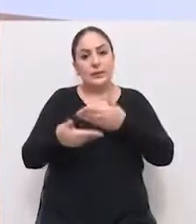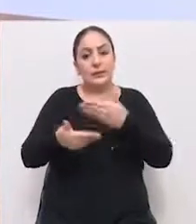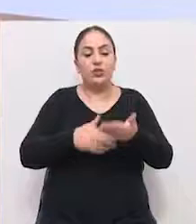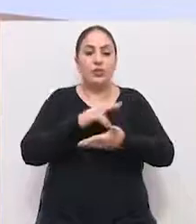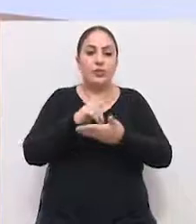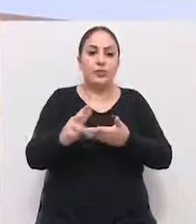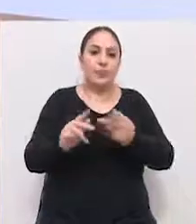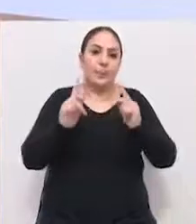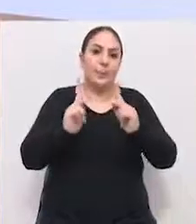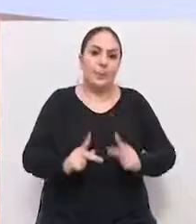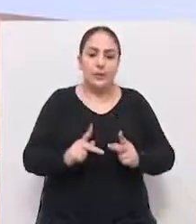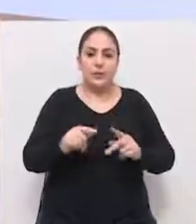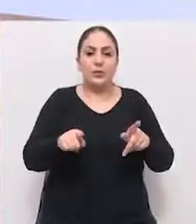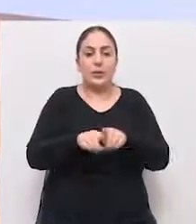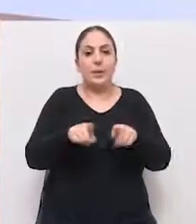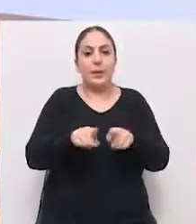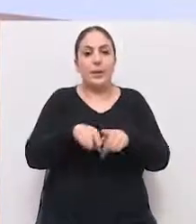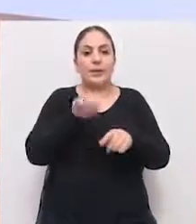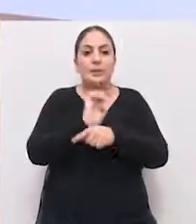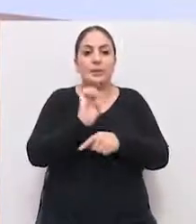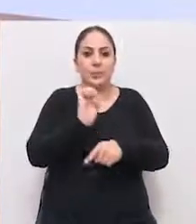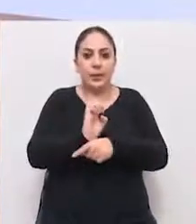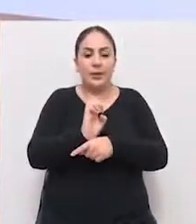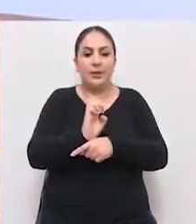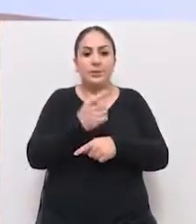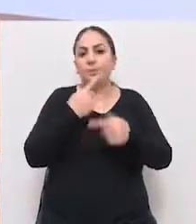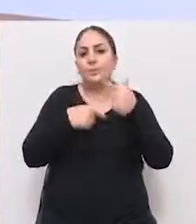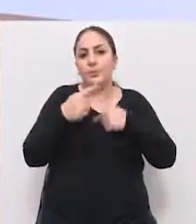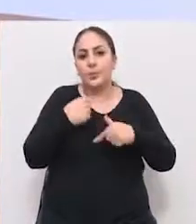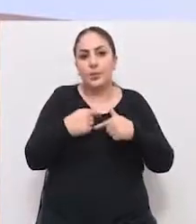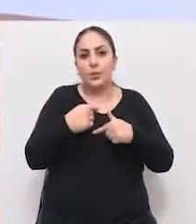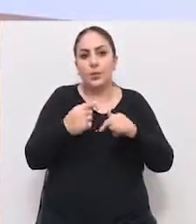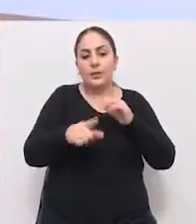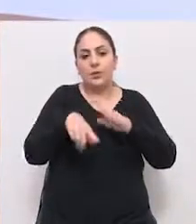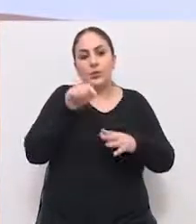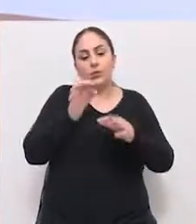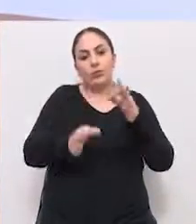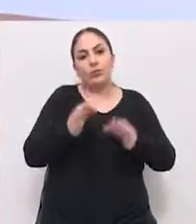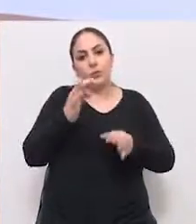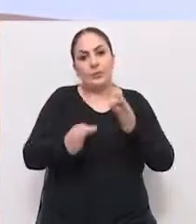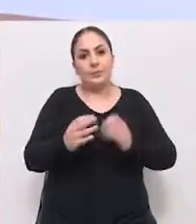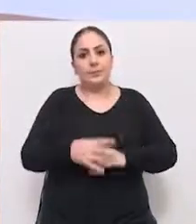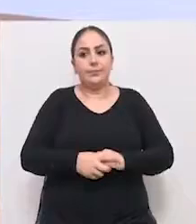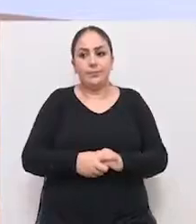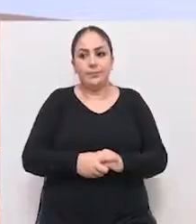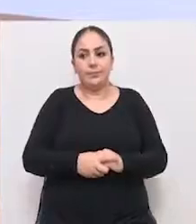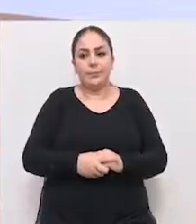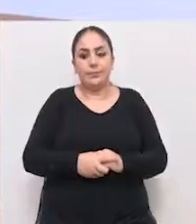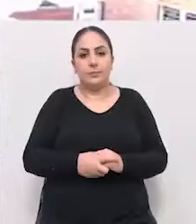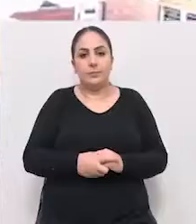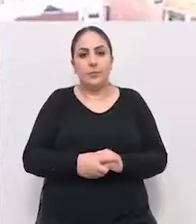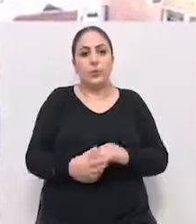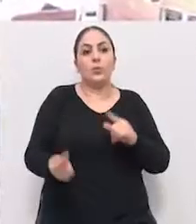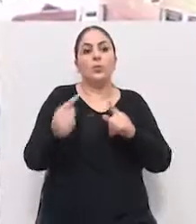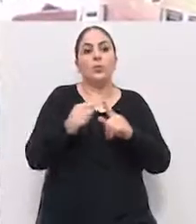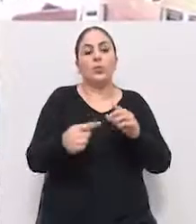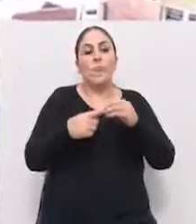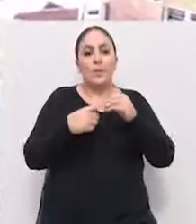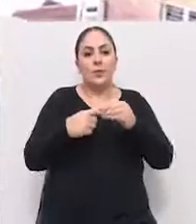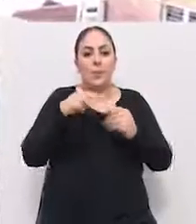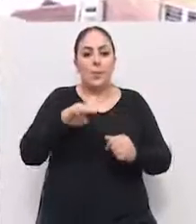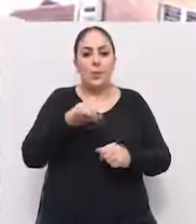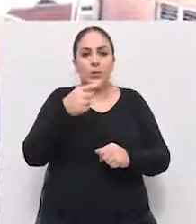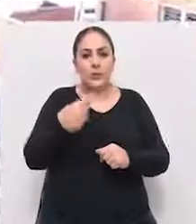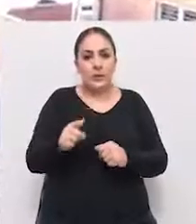irá beneficiar milhares de pessoas que aguardam ansiosamente por uma decisão da Justiça. O objetivo principal